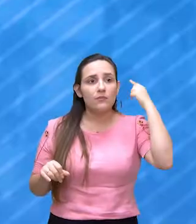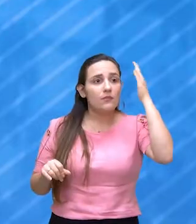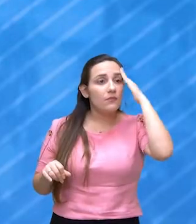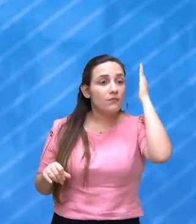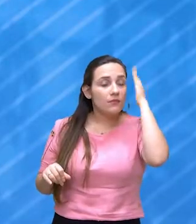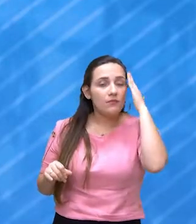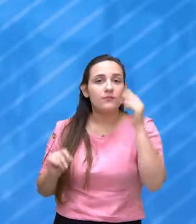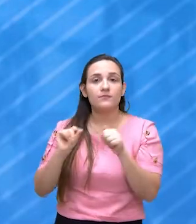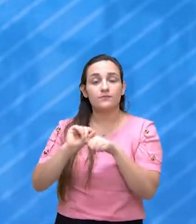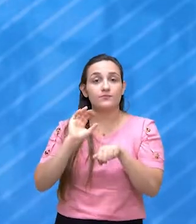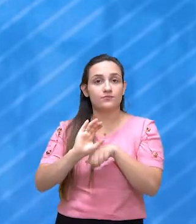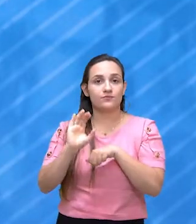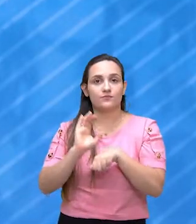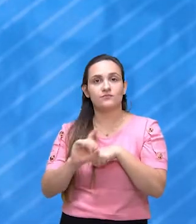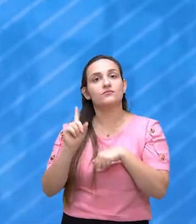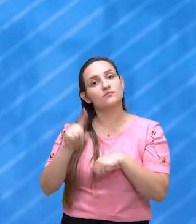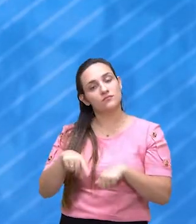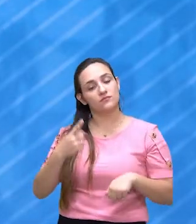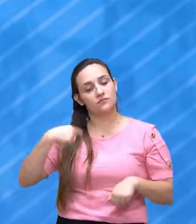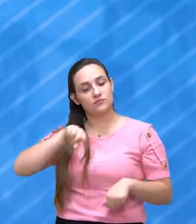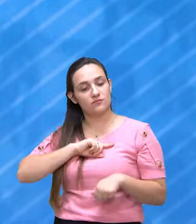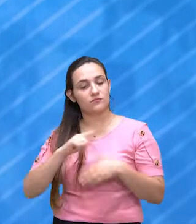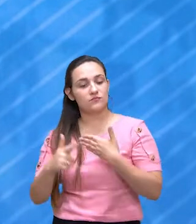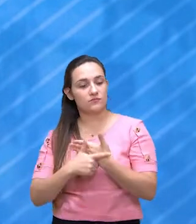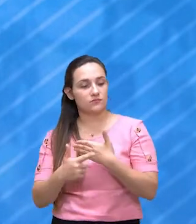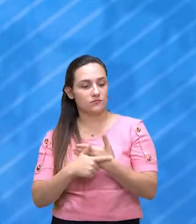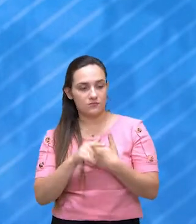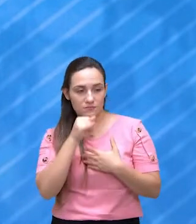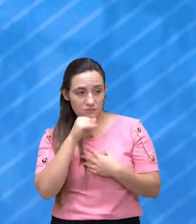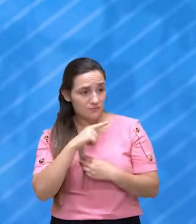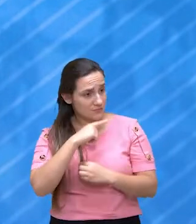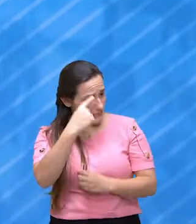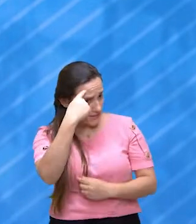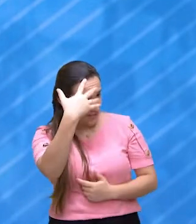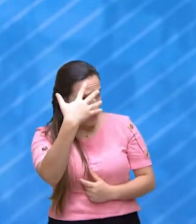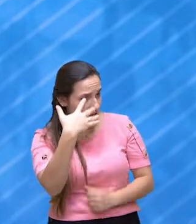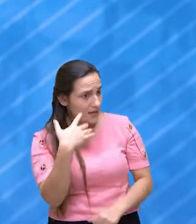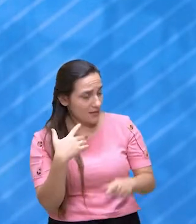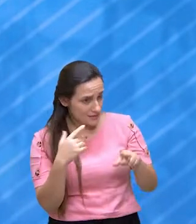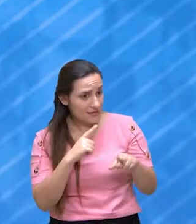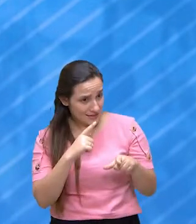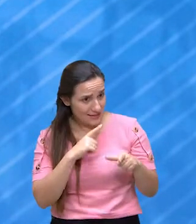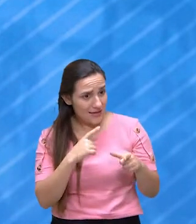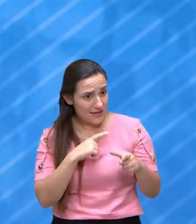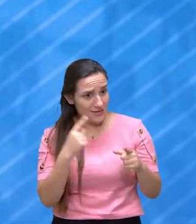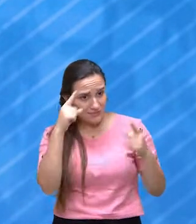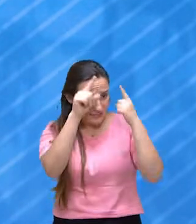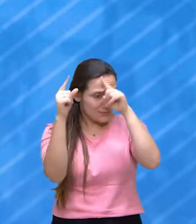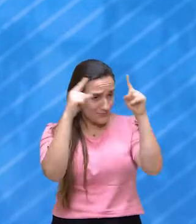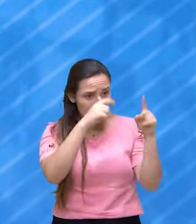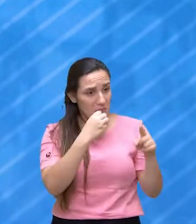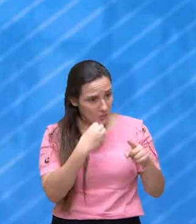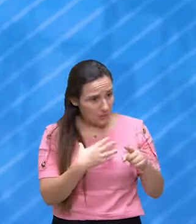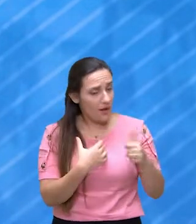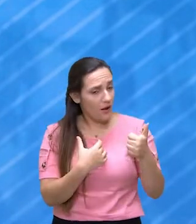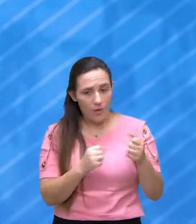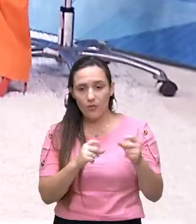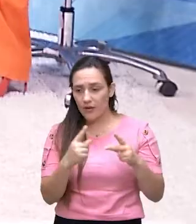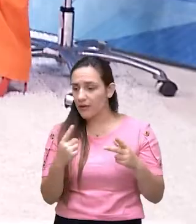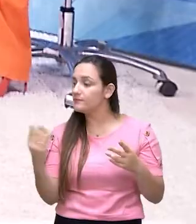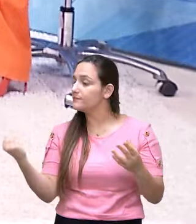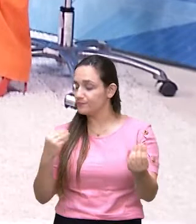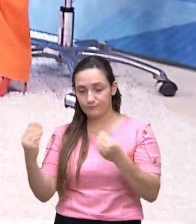chega o advogado então nosso papel junto com as comissões é esse eles vêm com a ideia vem com iniciativa né com